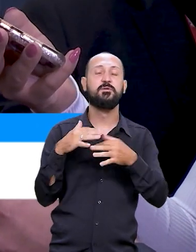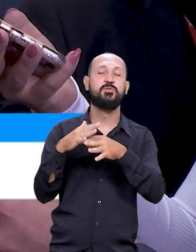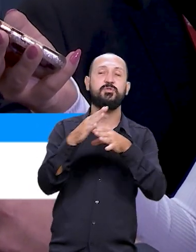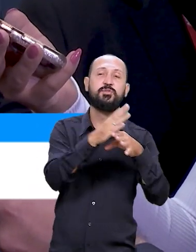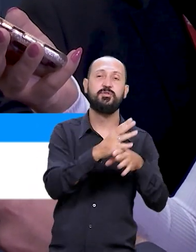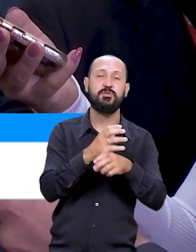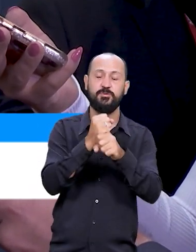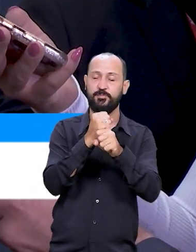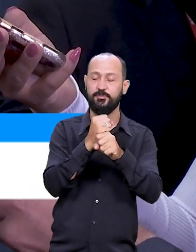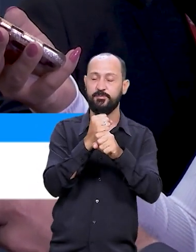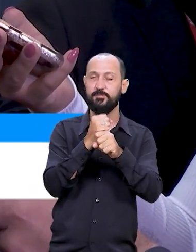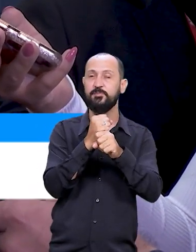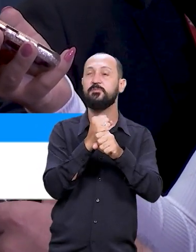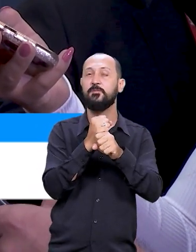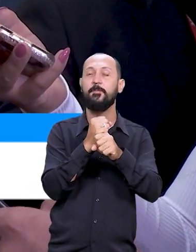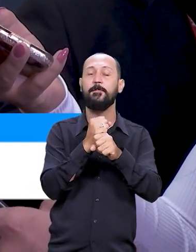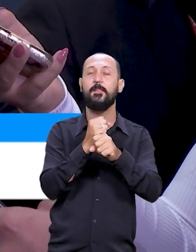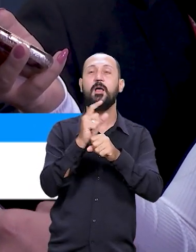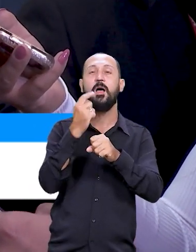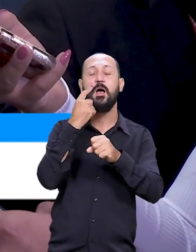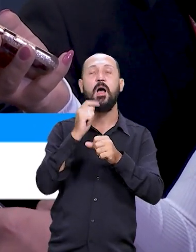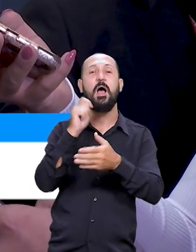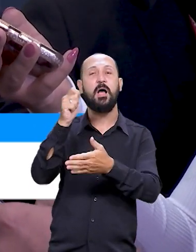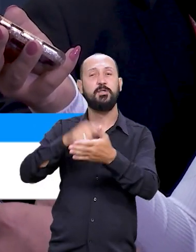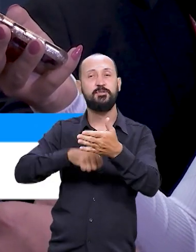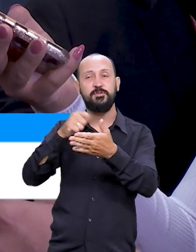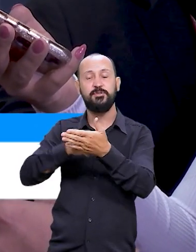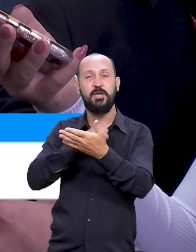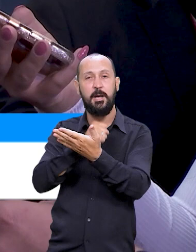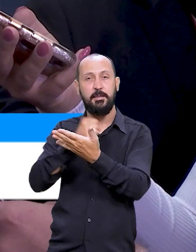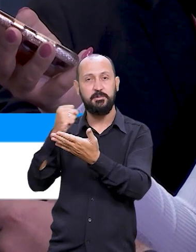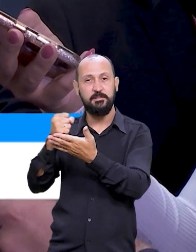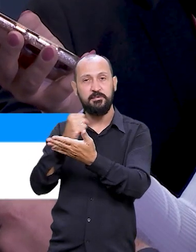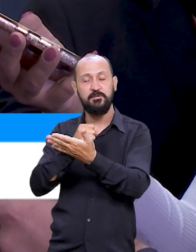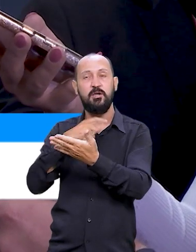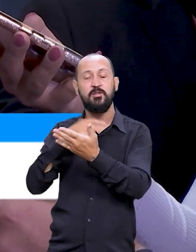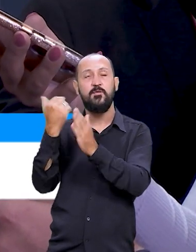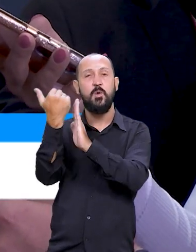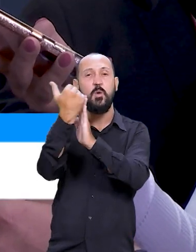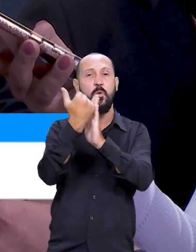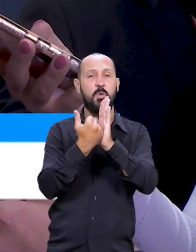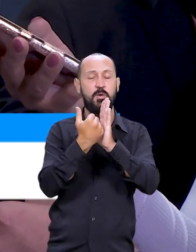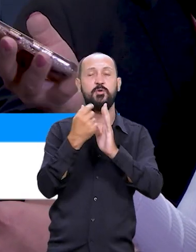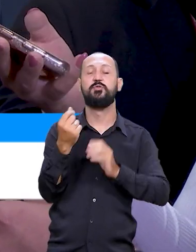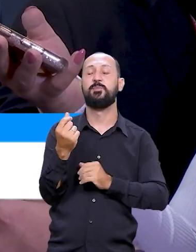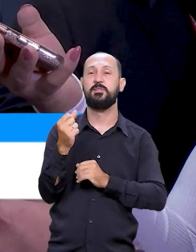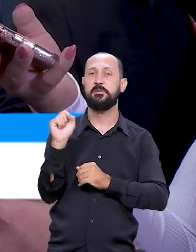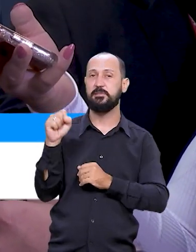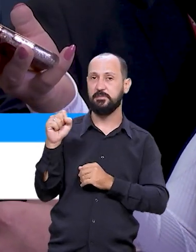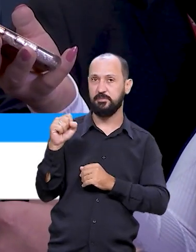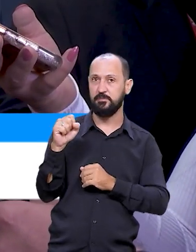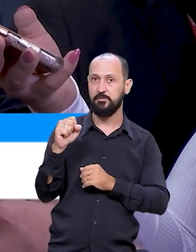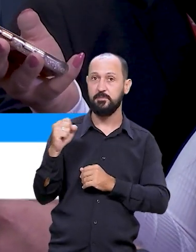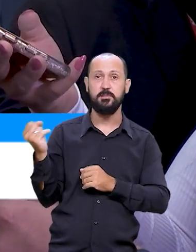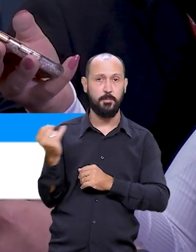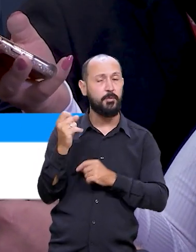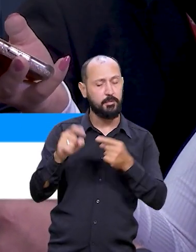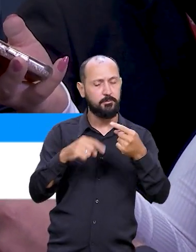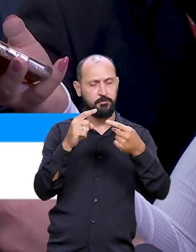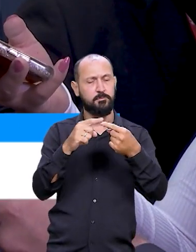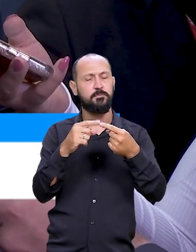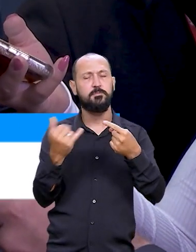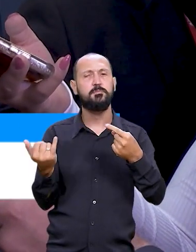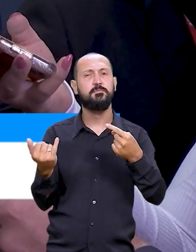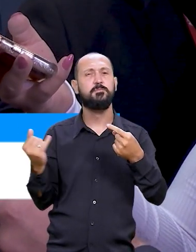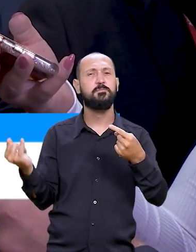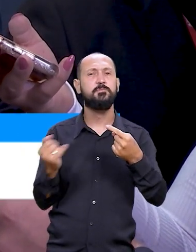hoje fizermos um cálculo em relação à lavratura das escrituras, houve uma redução de valor. Isso